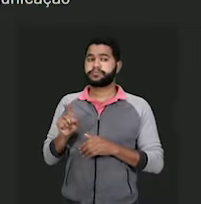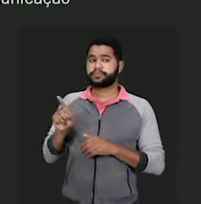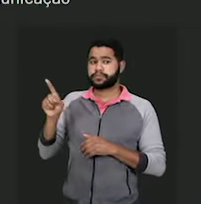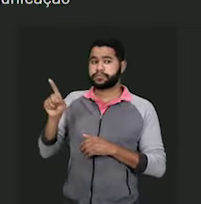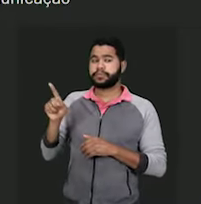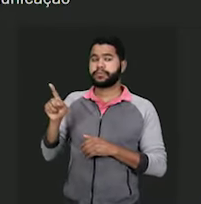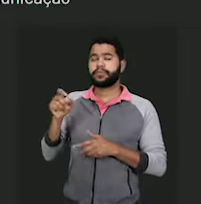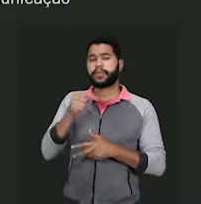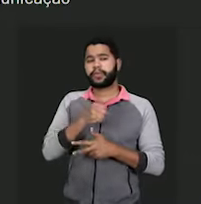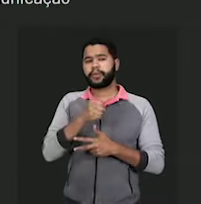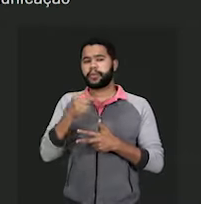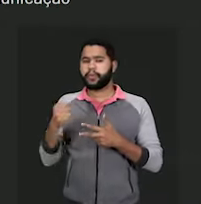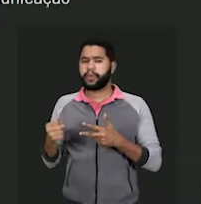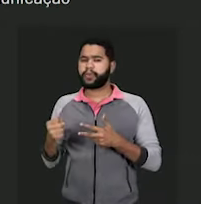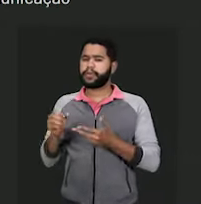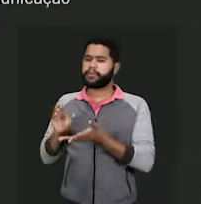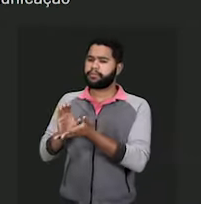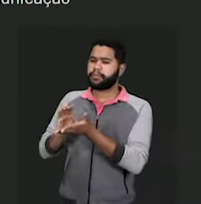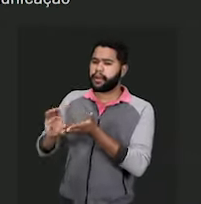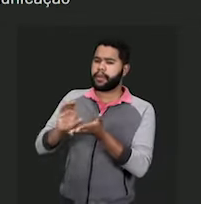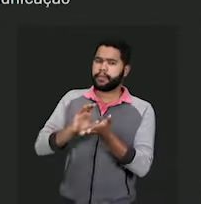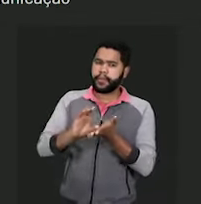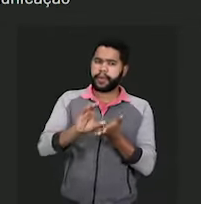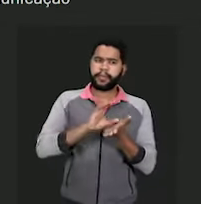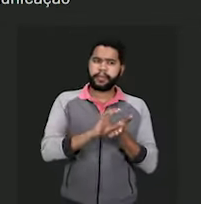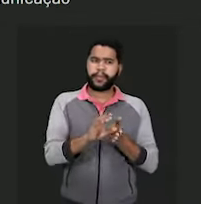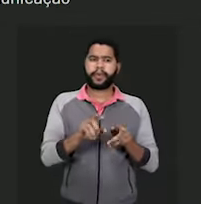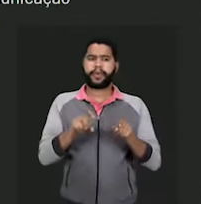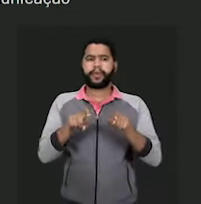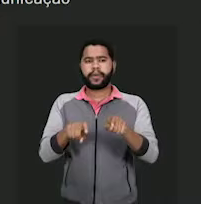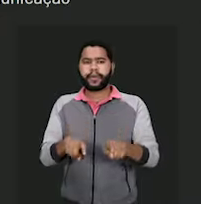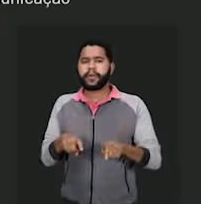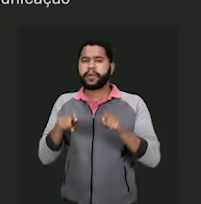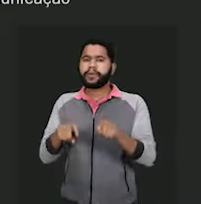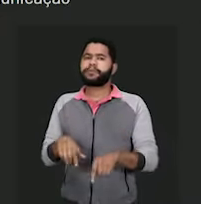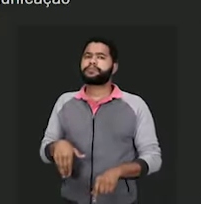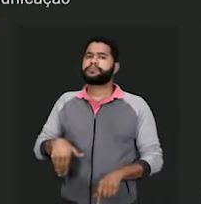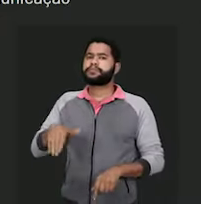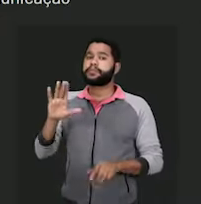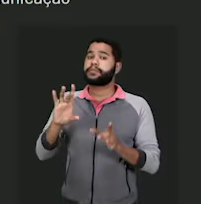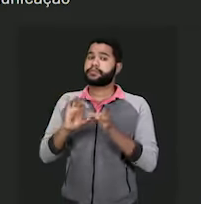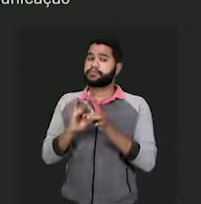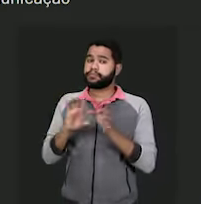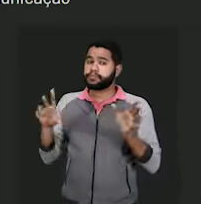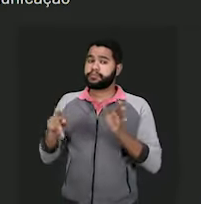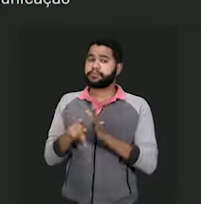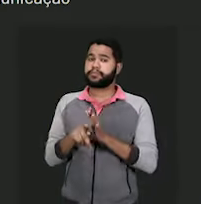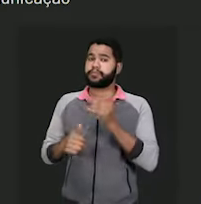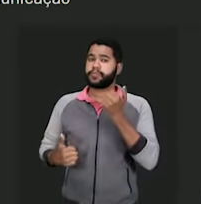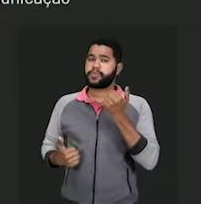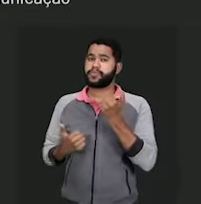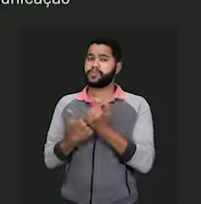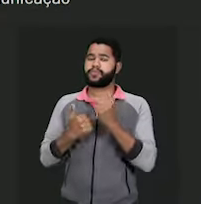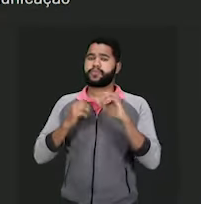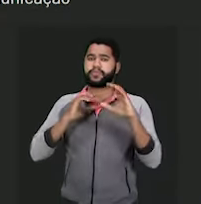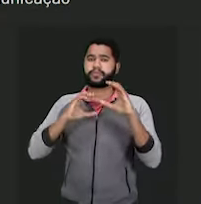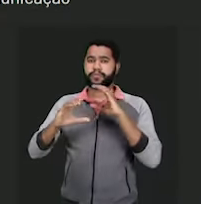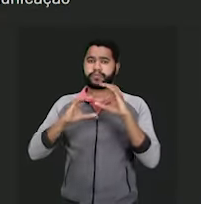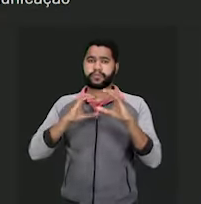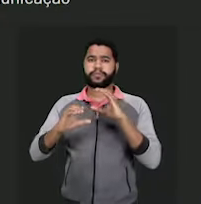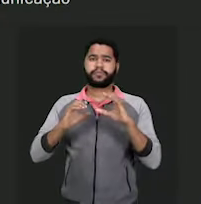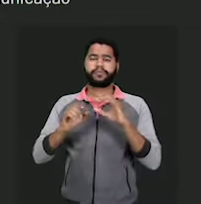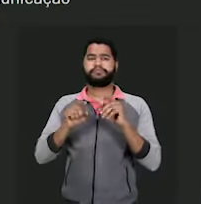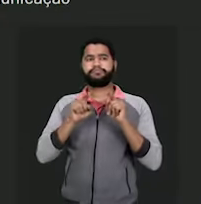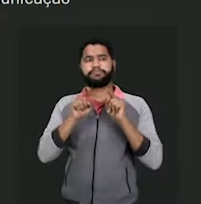esses poderes atraem investimentos no campo para que haja mais disponibilidade dos recursos de comunicação